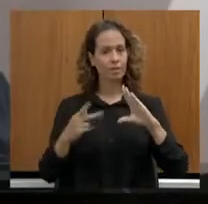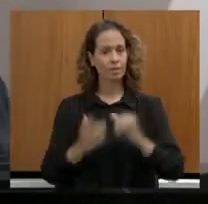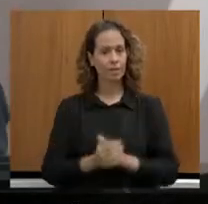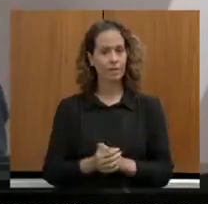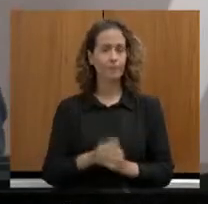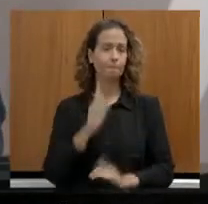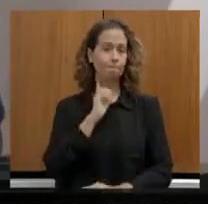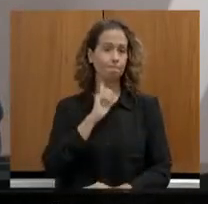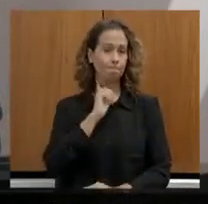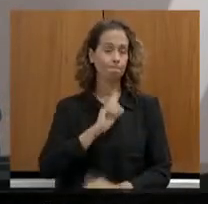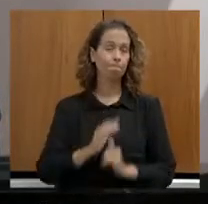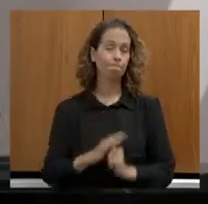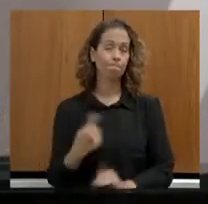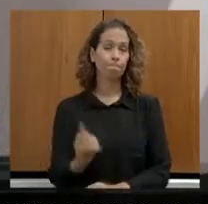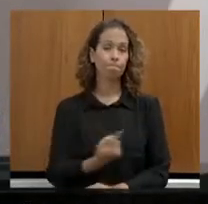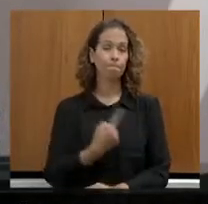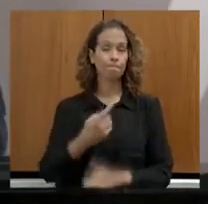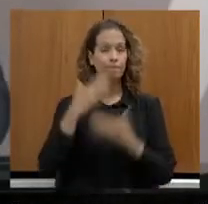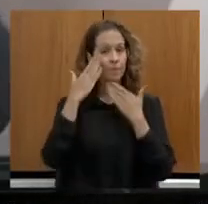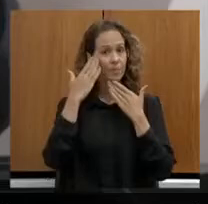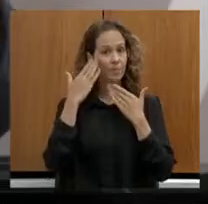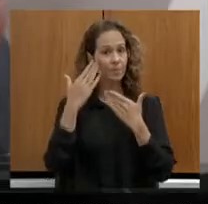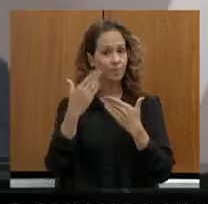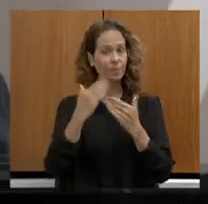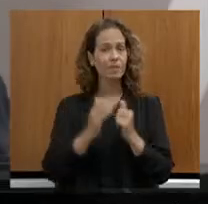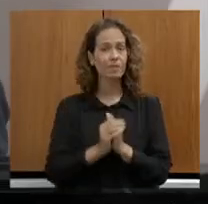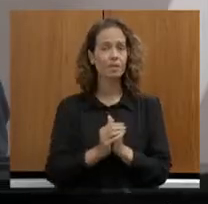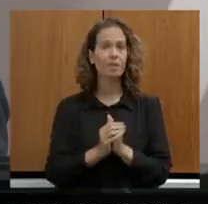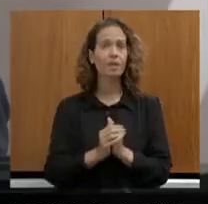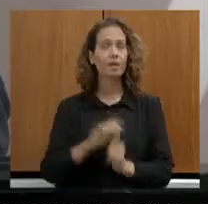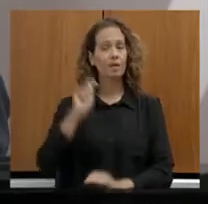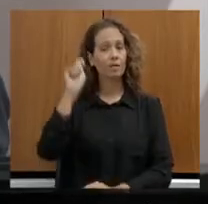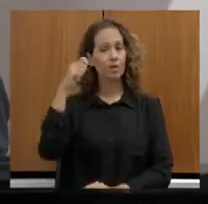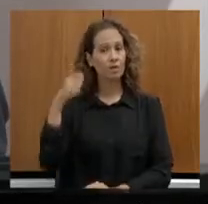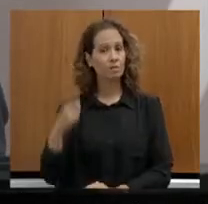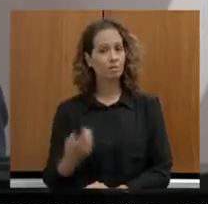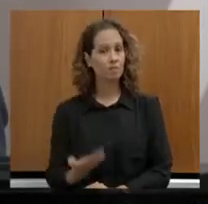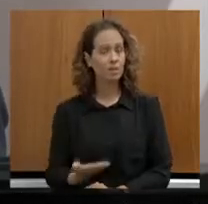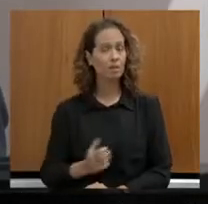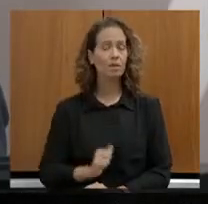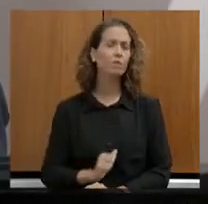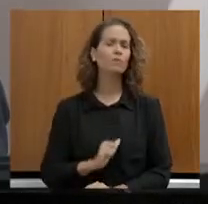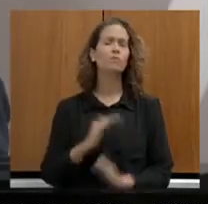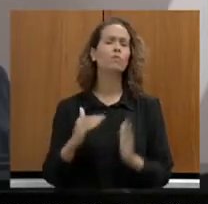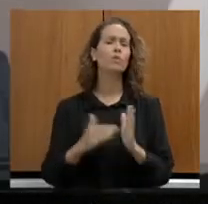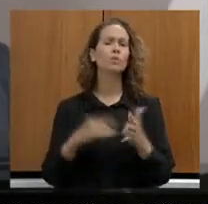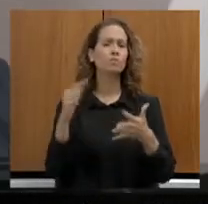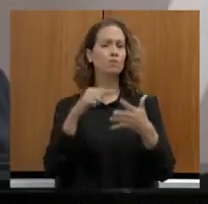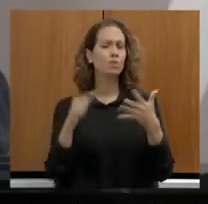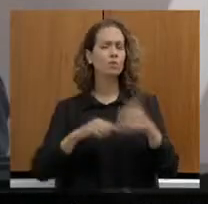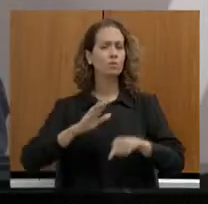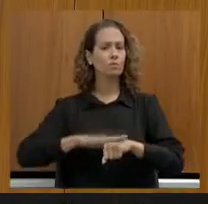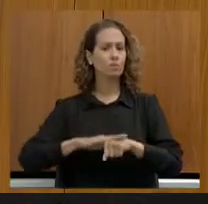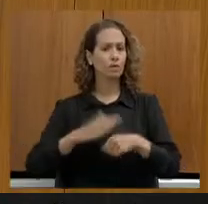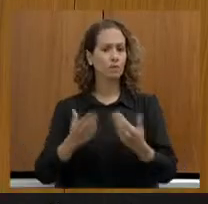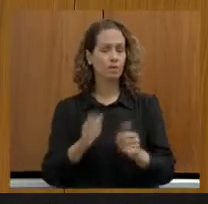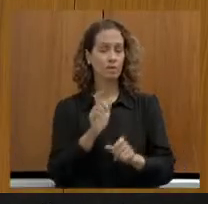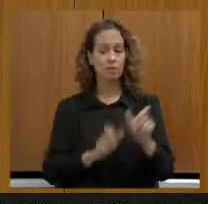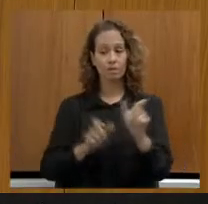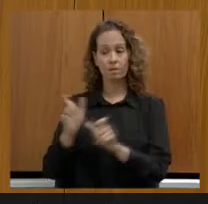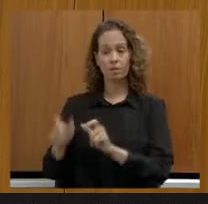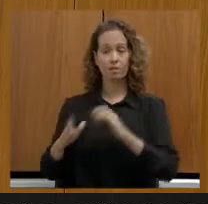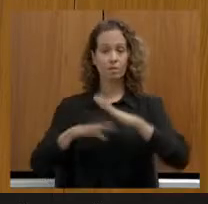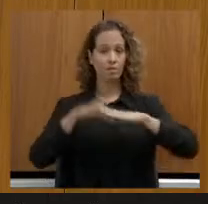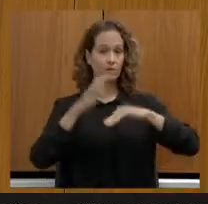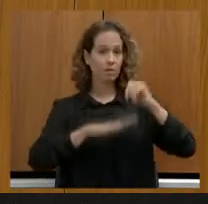renovar mais uma vez o nosso agradecimento à Nossa homenagem por tudo que tem feito para o servidor para